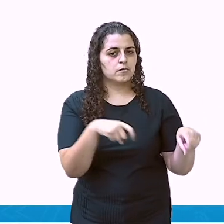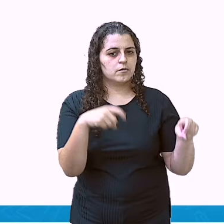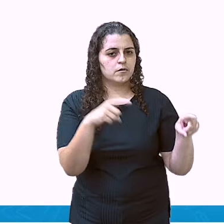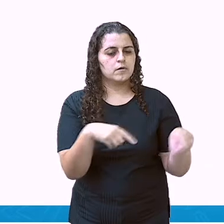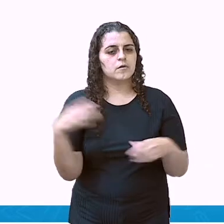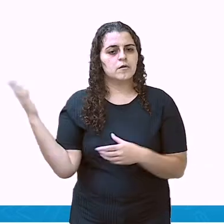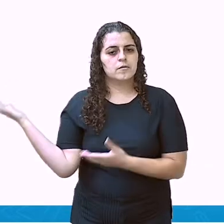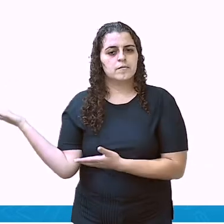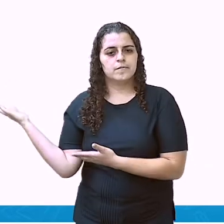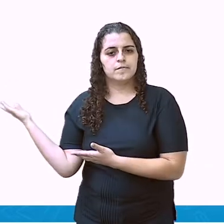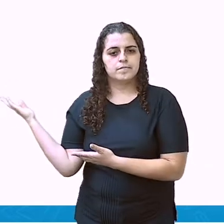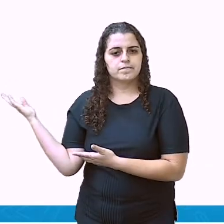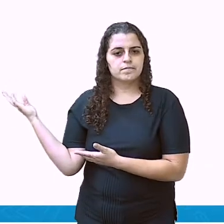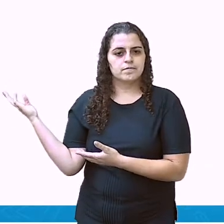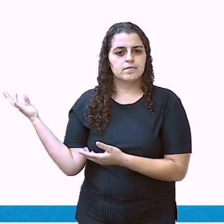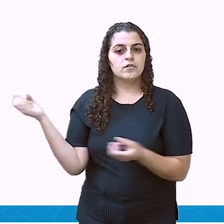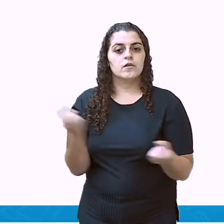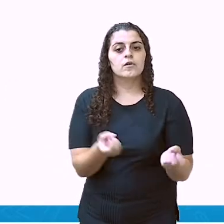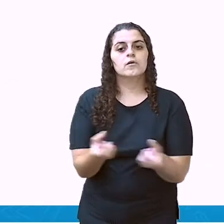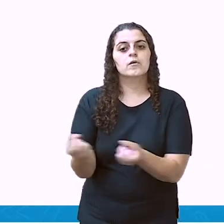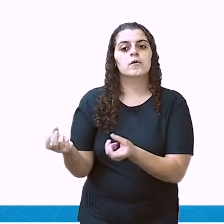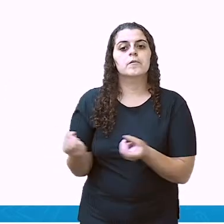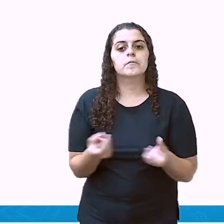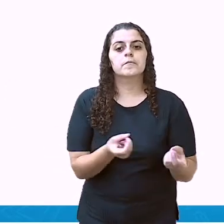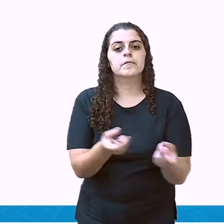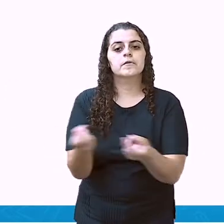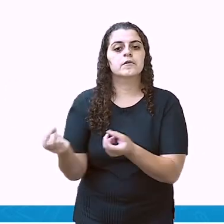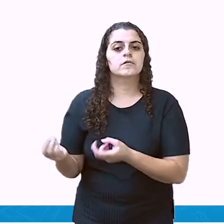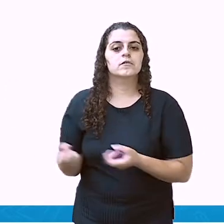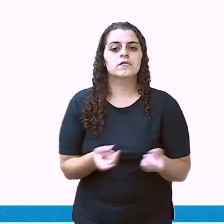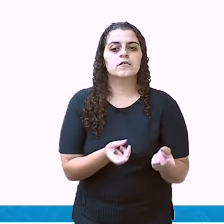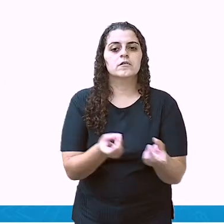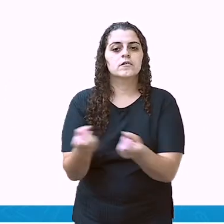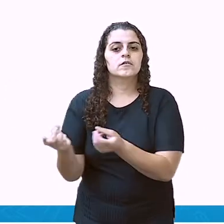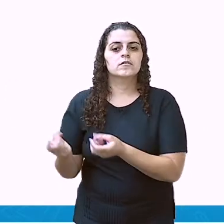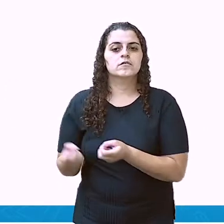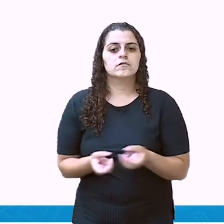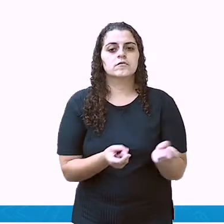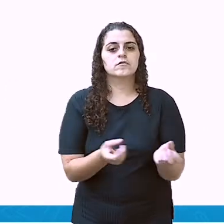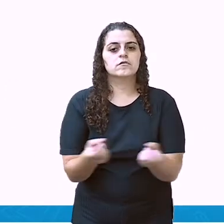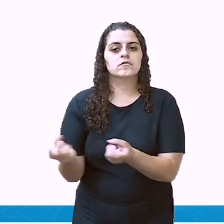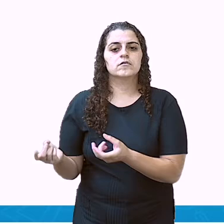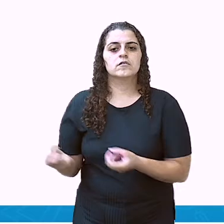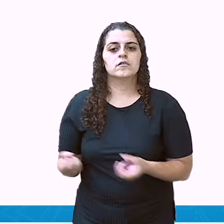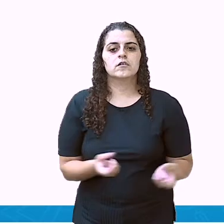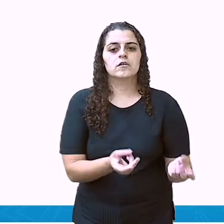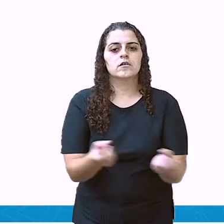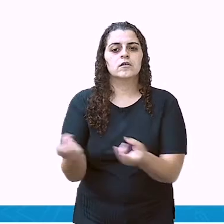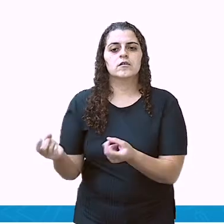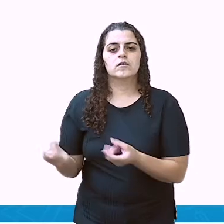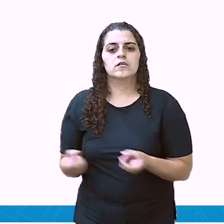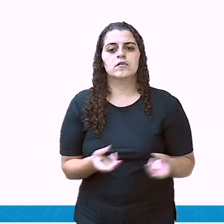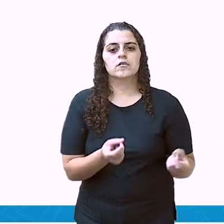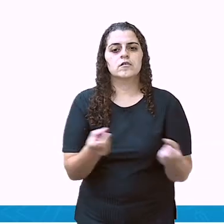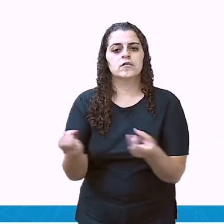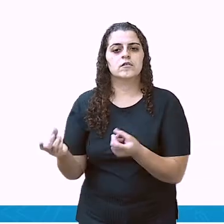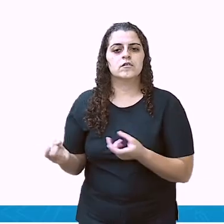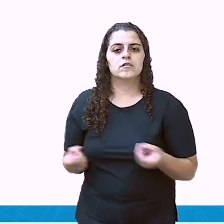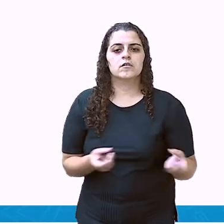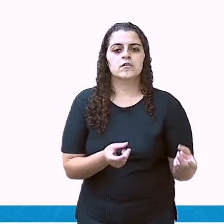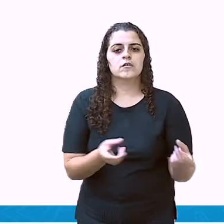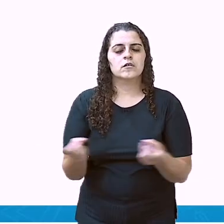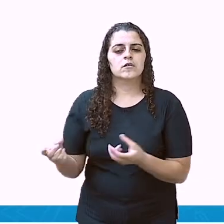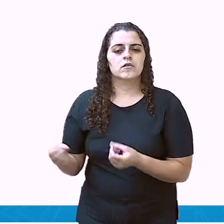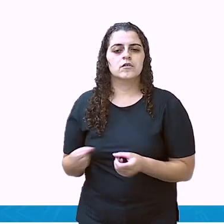e tal. Aí tinha os serviços de comércio, que eles tinham que vender nos mercados tudo aquilo que